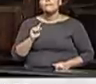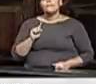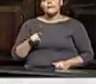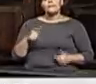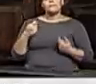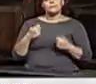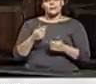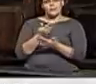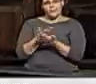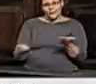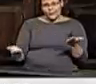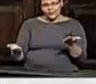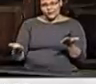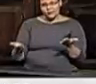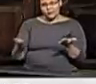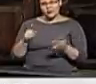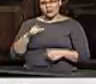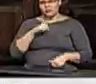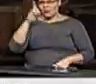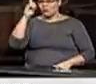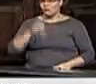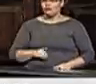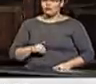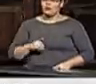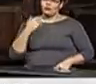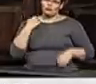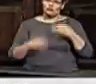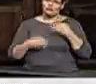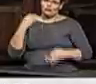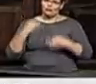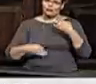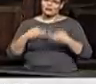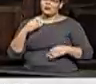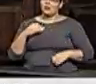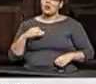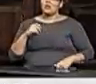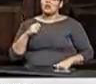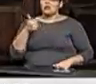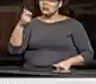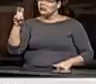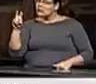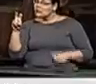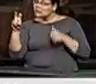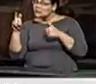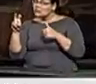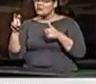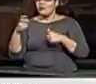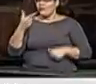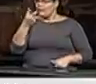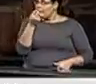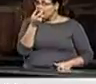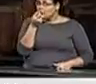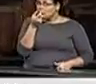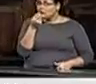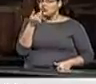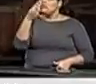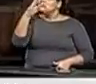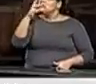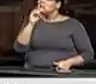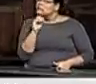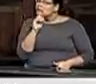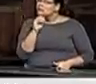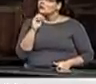merece perder aquele que tem um direito na justiça? 15, 20,